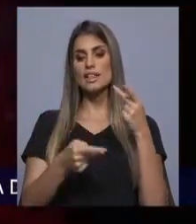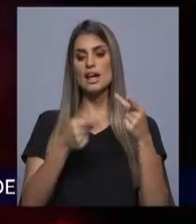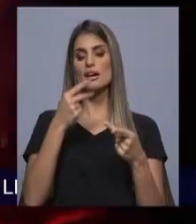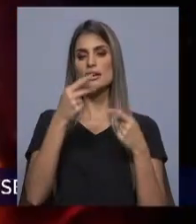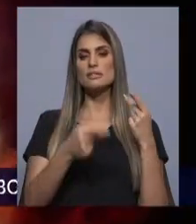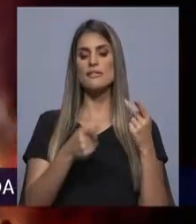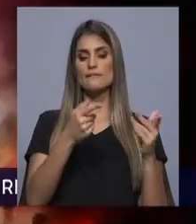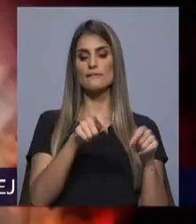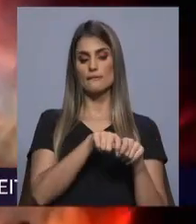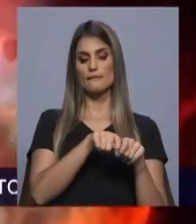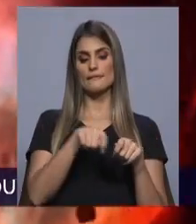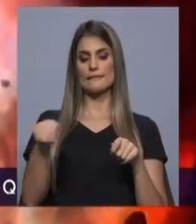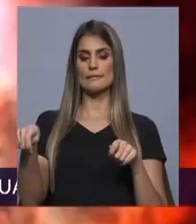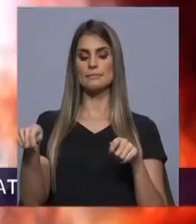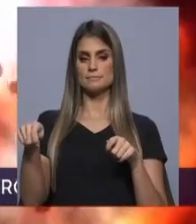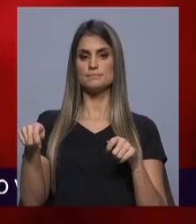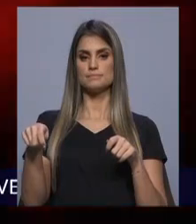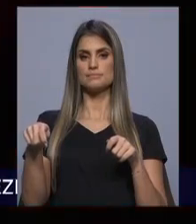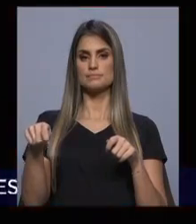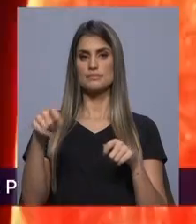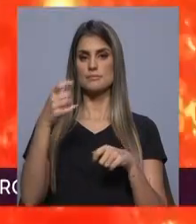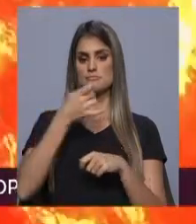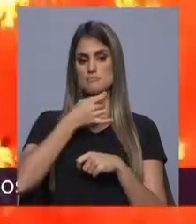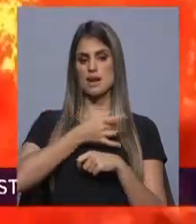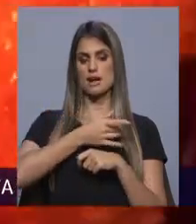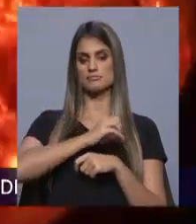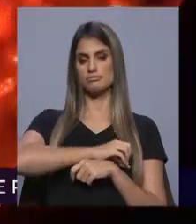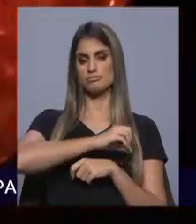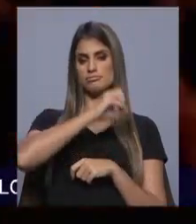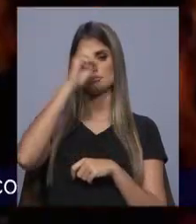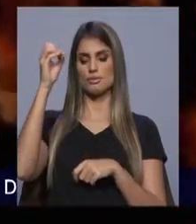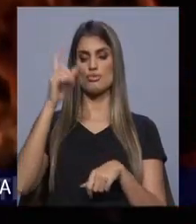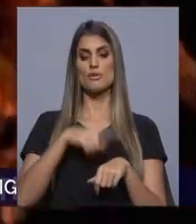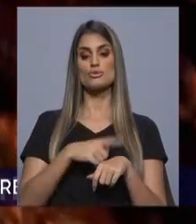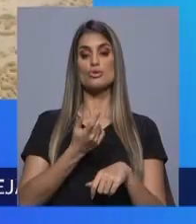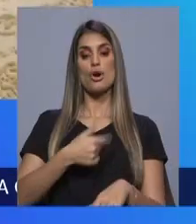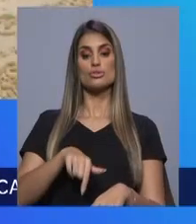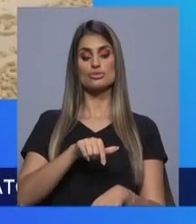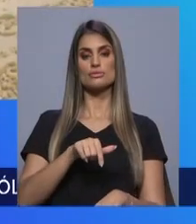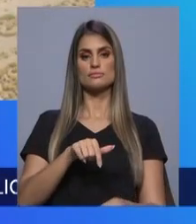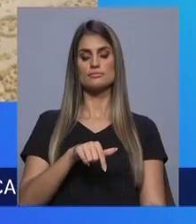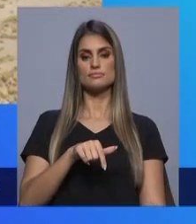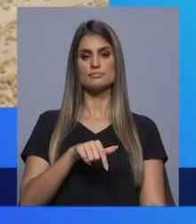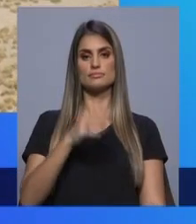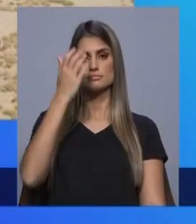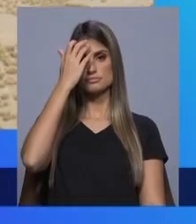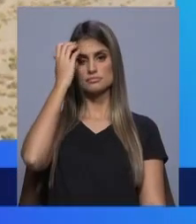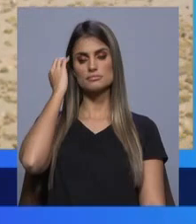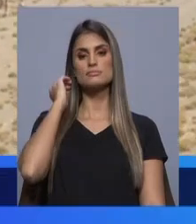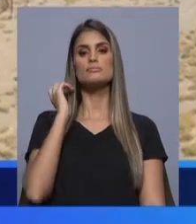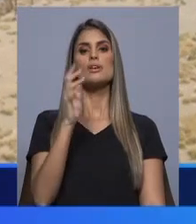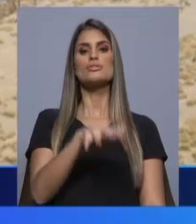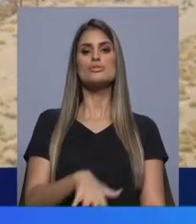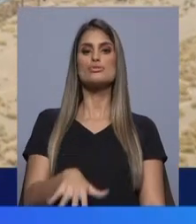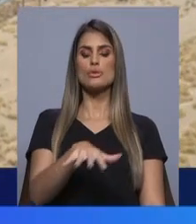aquele período do chamado amanhecer cósmico. Aquela altura em que nós tínhamos um universo repleto de